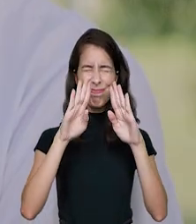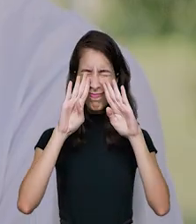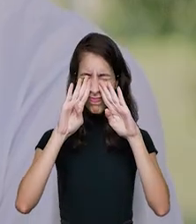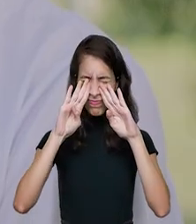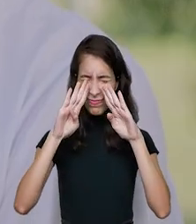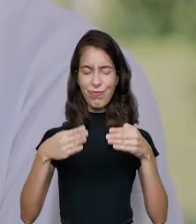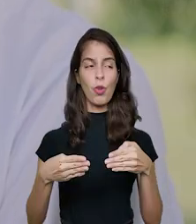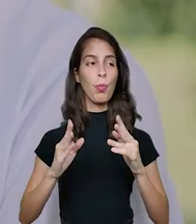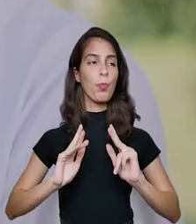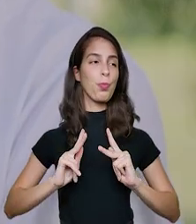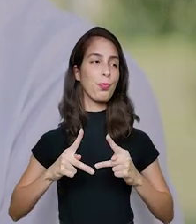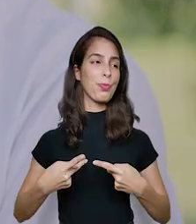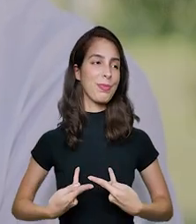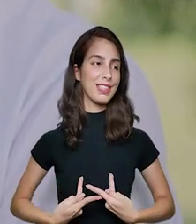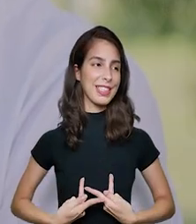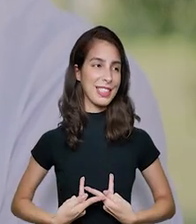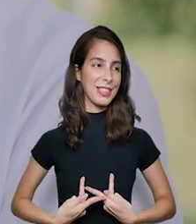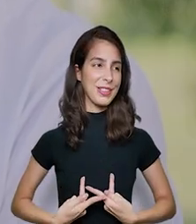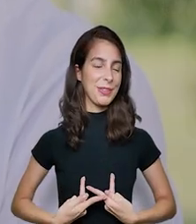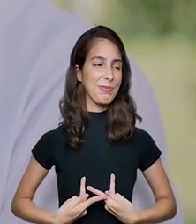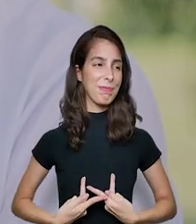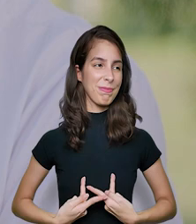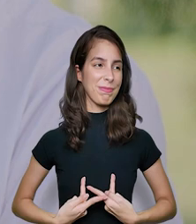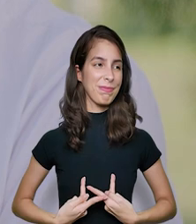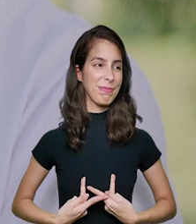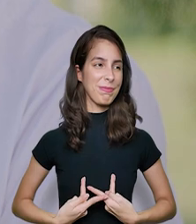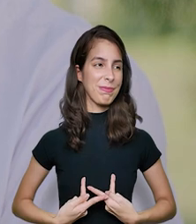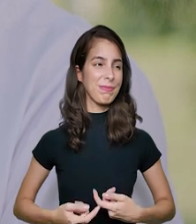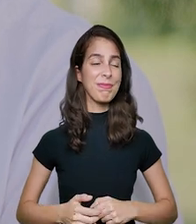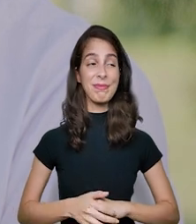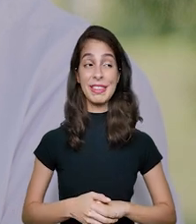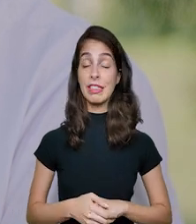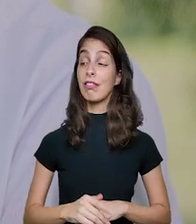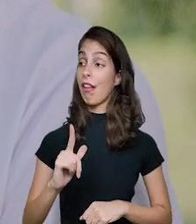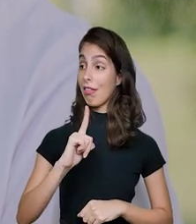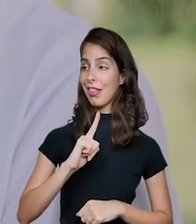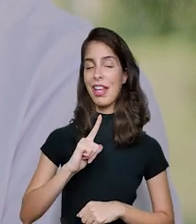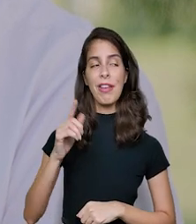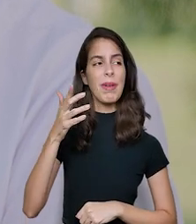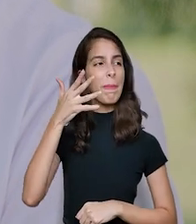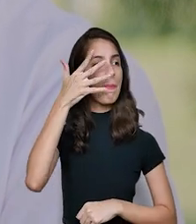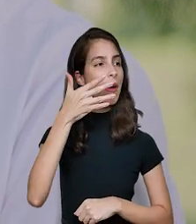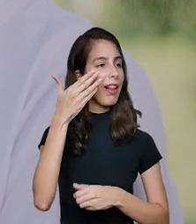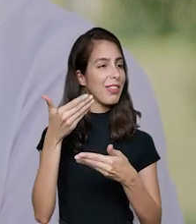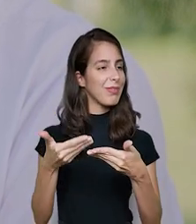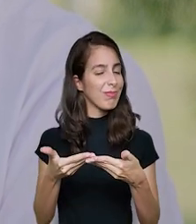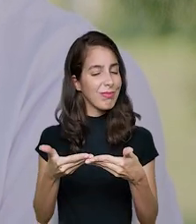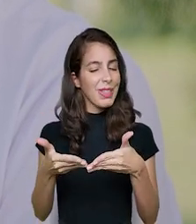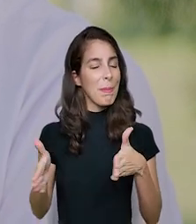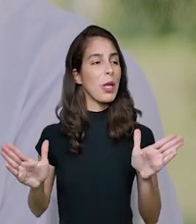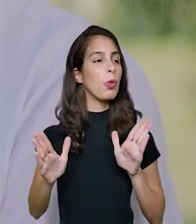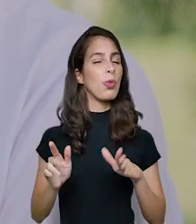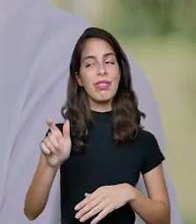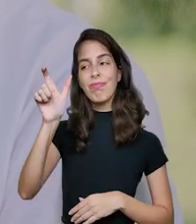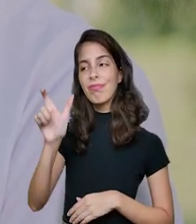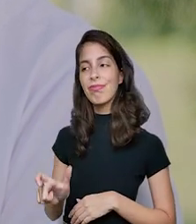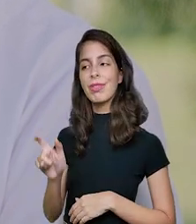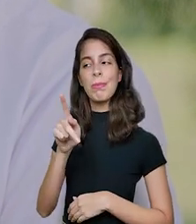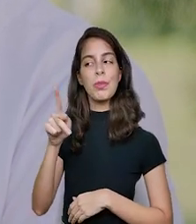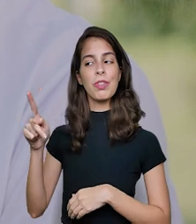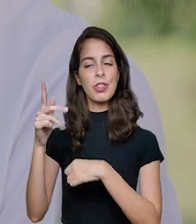veja nós tivemos o o o nosso Ministro Silvio de Almeida aqui fazendo abertura abertura né uma pessoa extremamente carinhosa